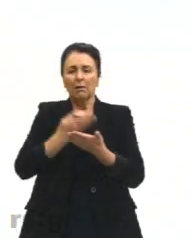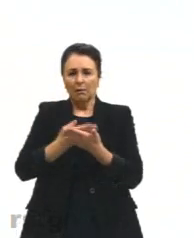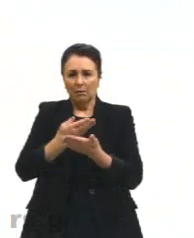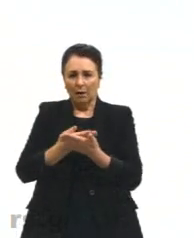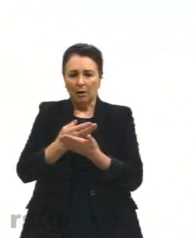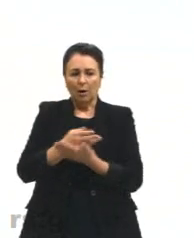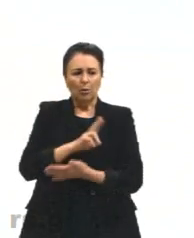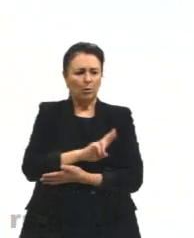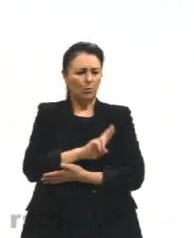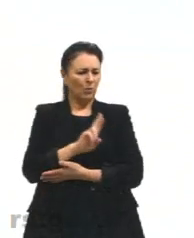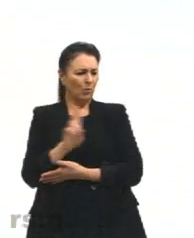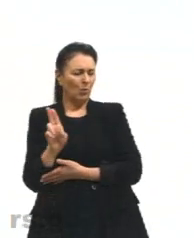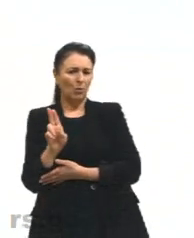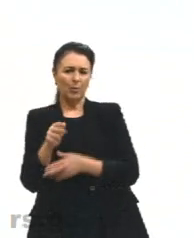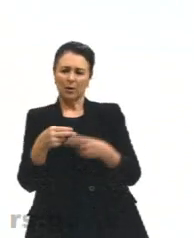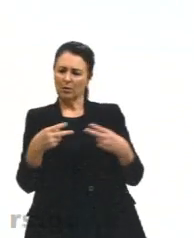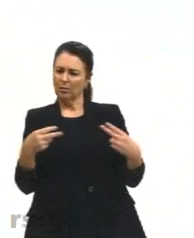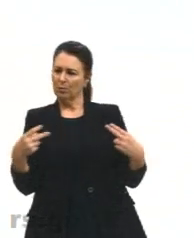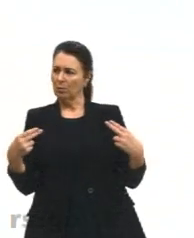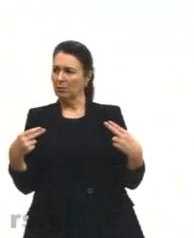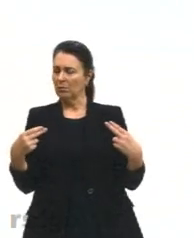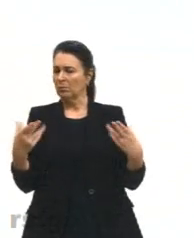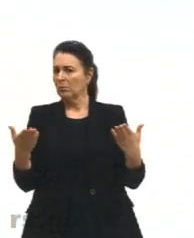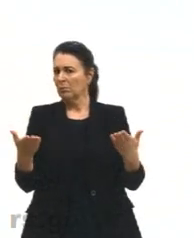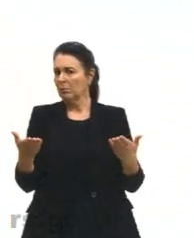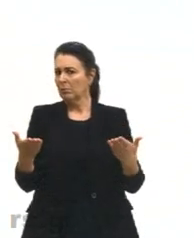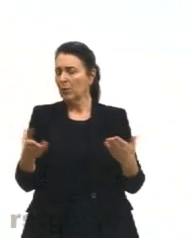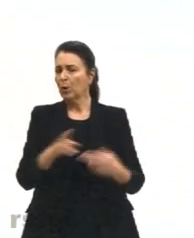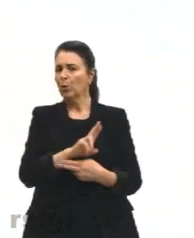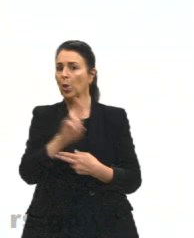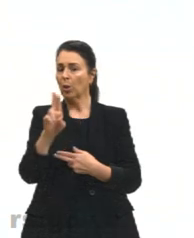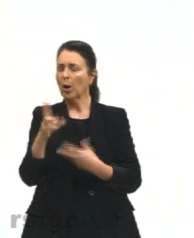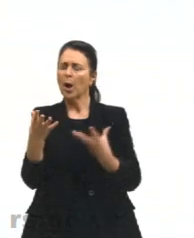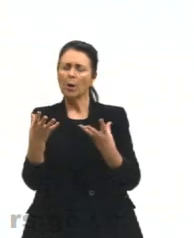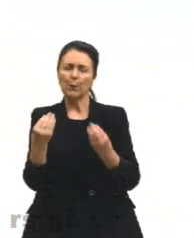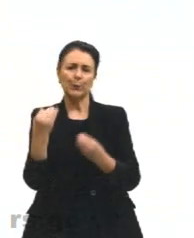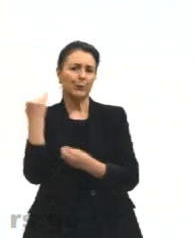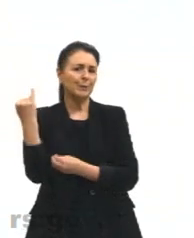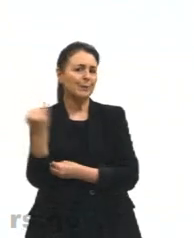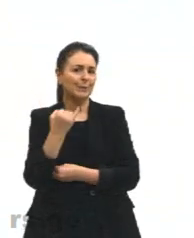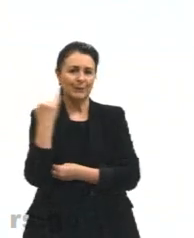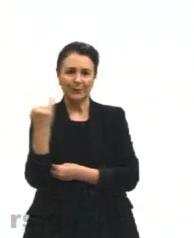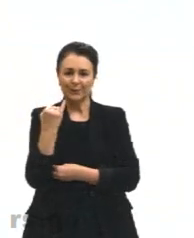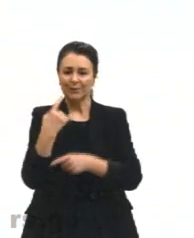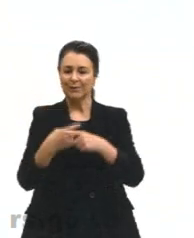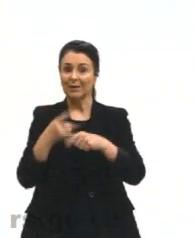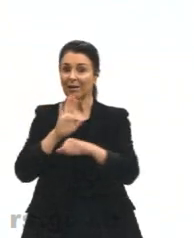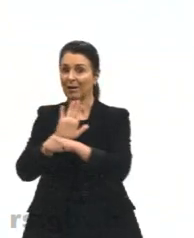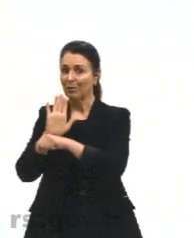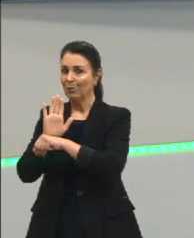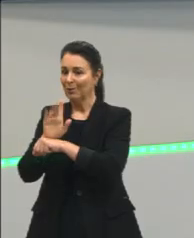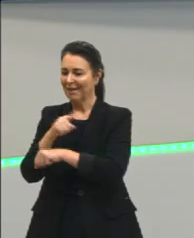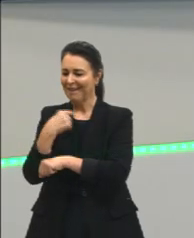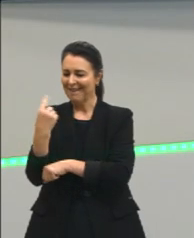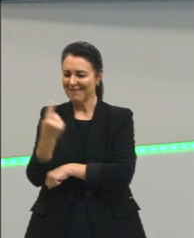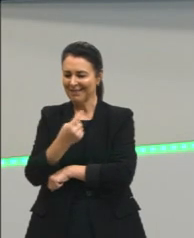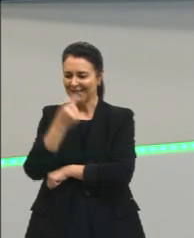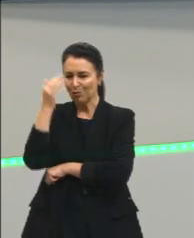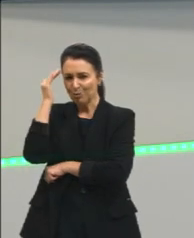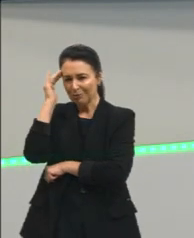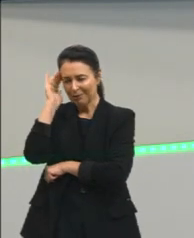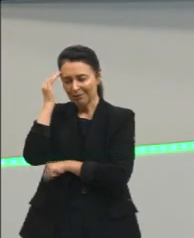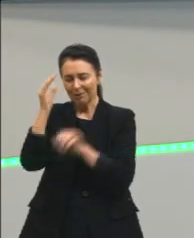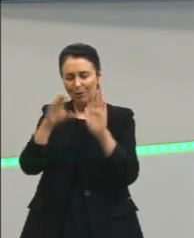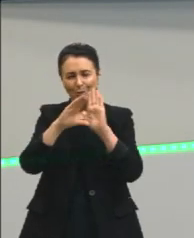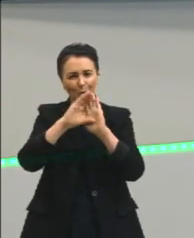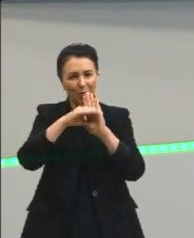o nome que a gente dá para as coisas é muito importante porque o nome ajuda a gente entender o conceito